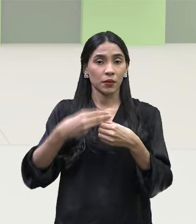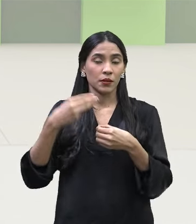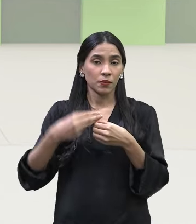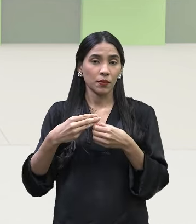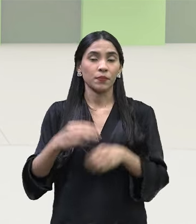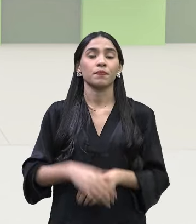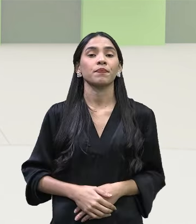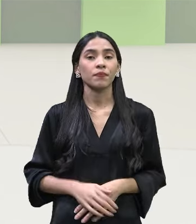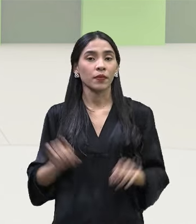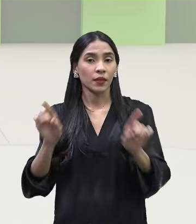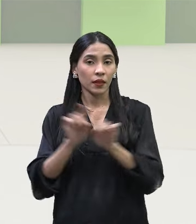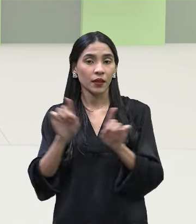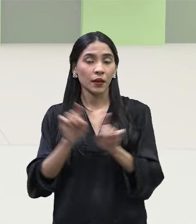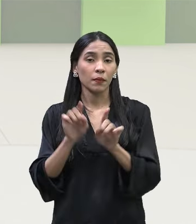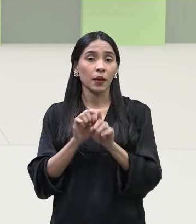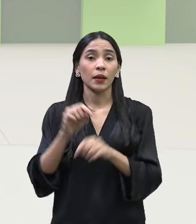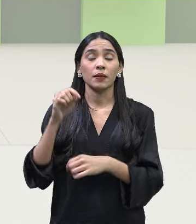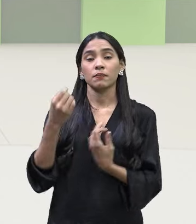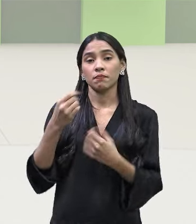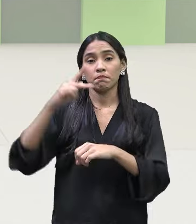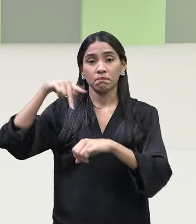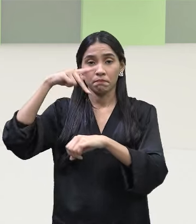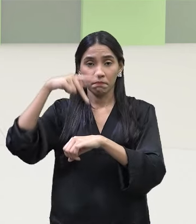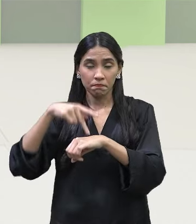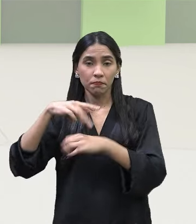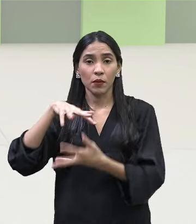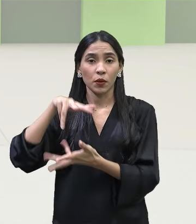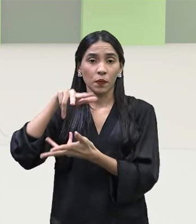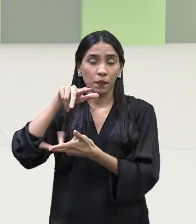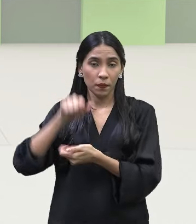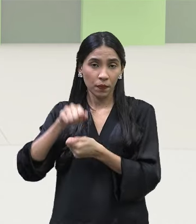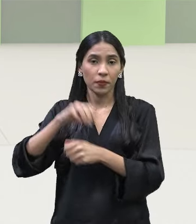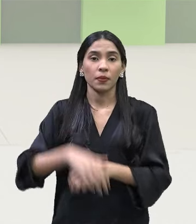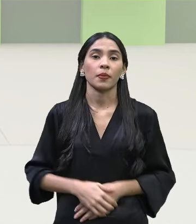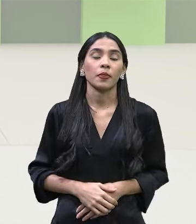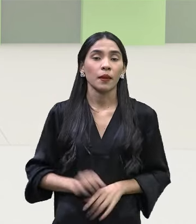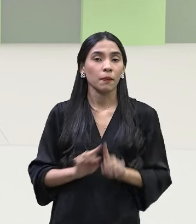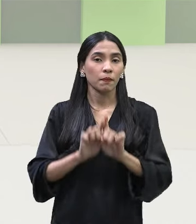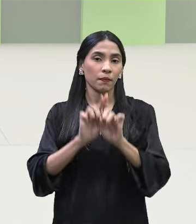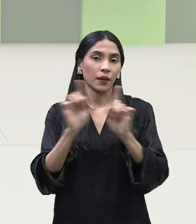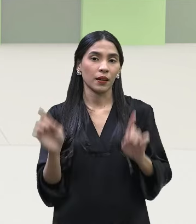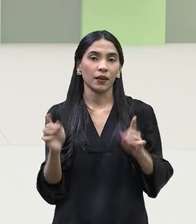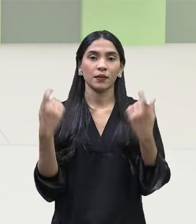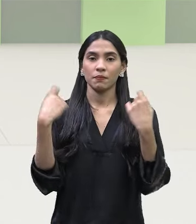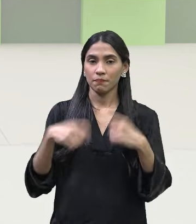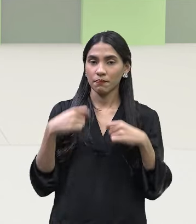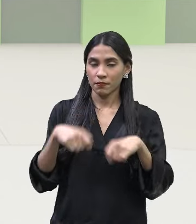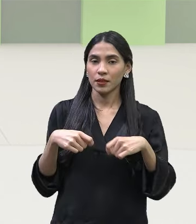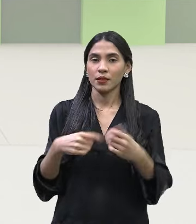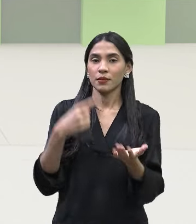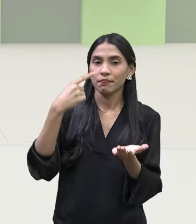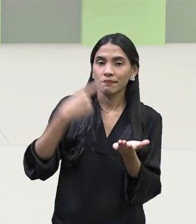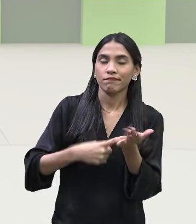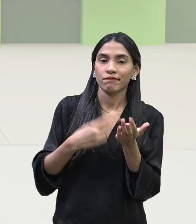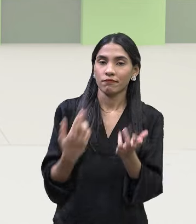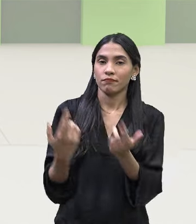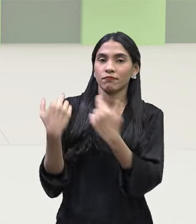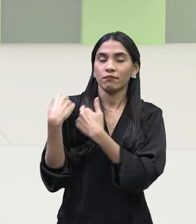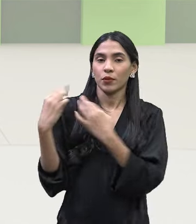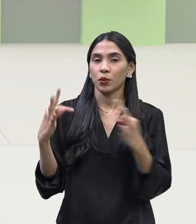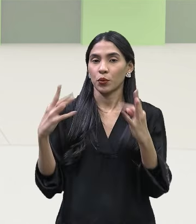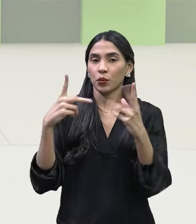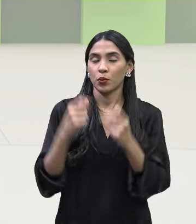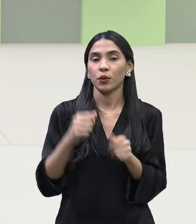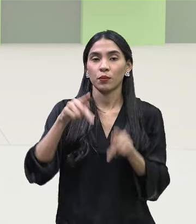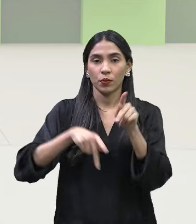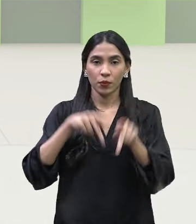municipal, também a nível Brasil e global. Mas precisa de um comprometimento de todos